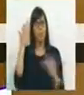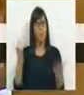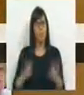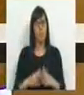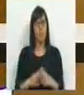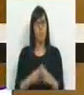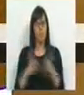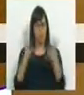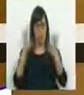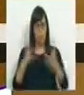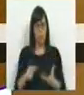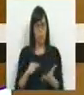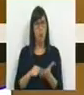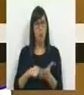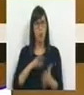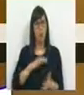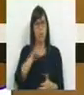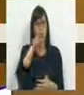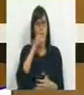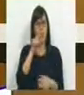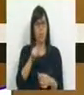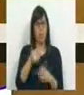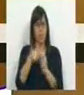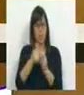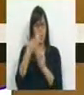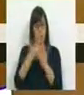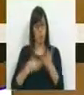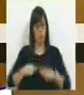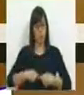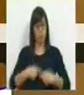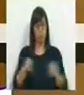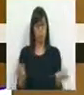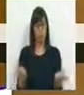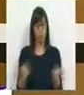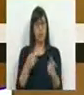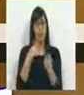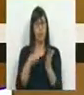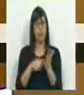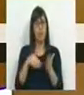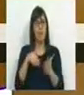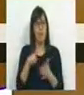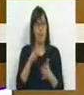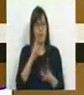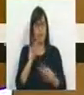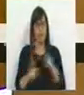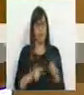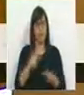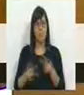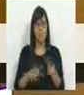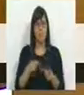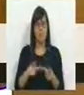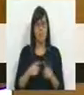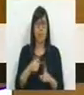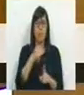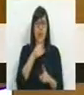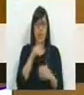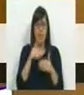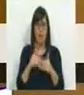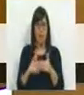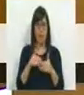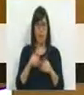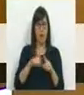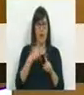que no orçamento, o Sr. Ministro, e no documento que nos foi distribuído, diz que irá ser avaliado e tomada uma